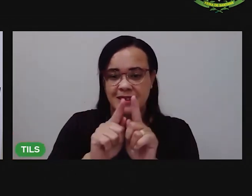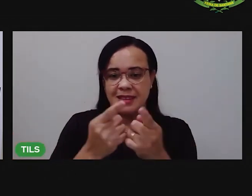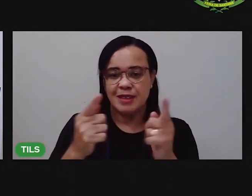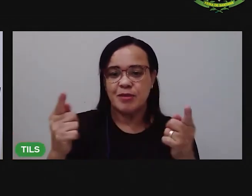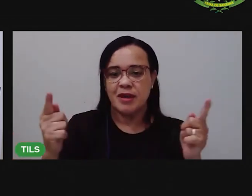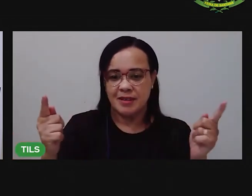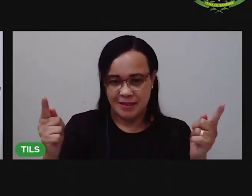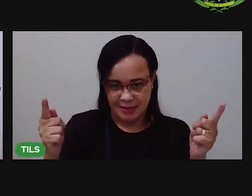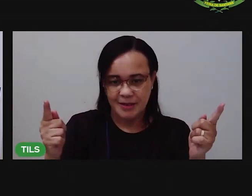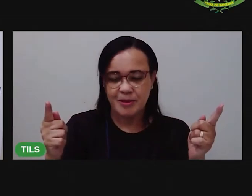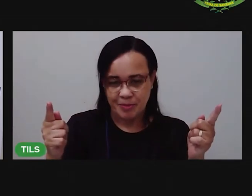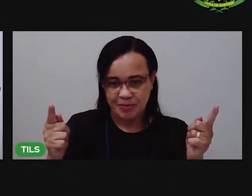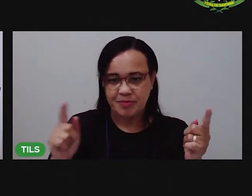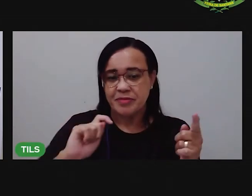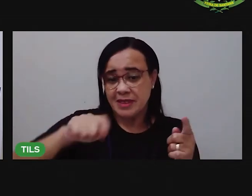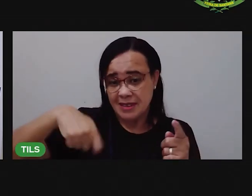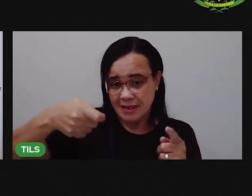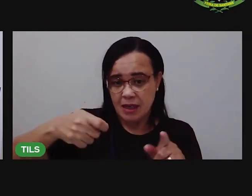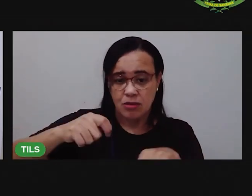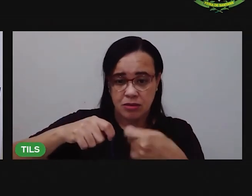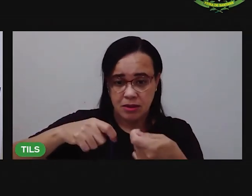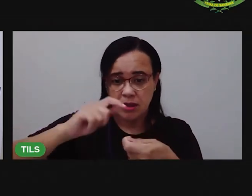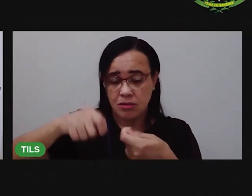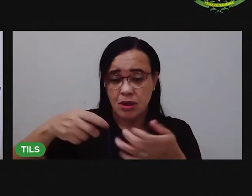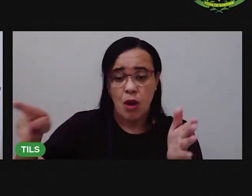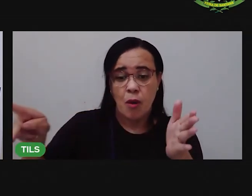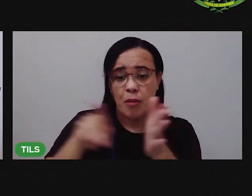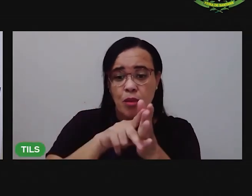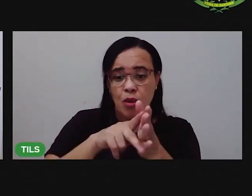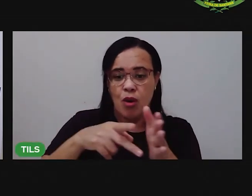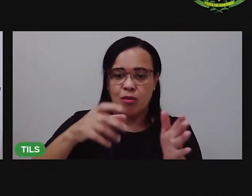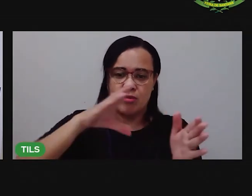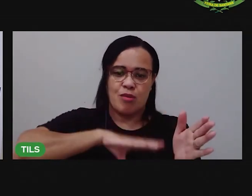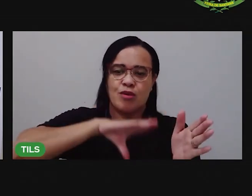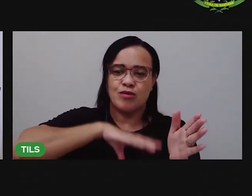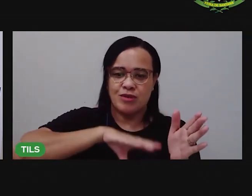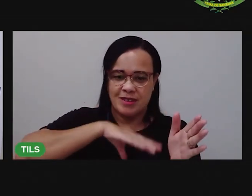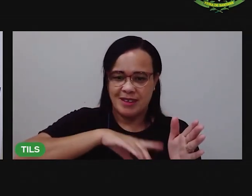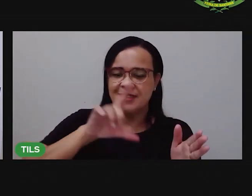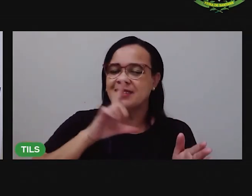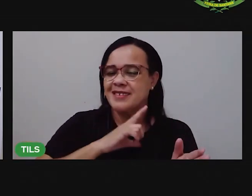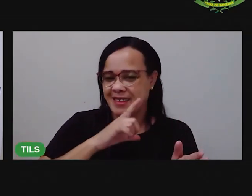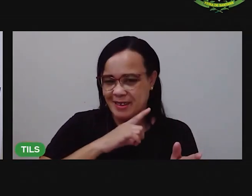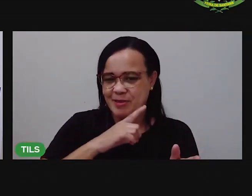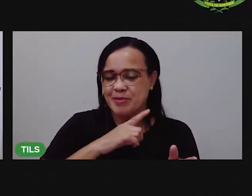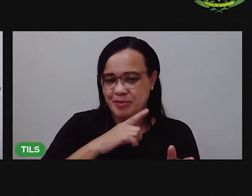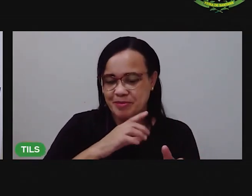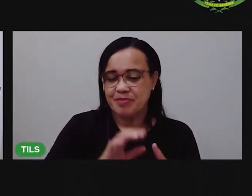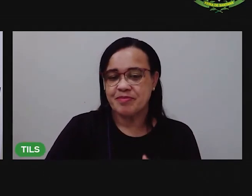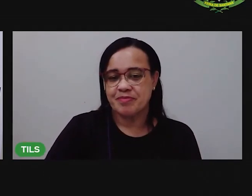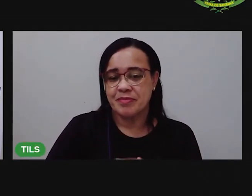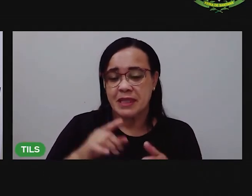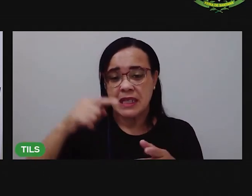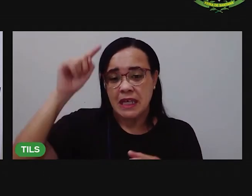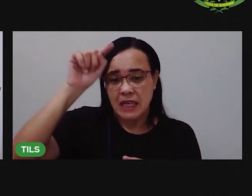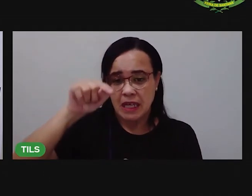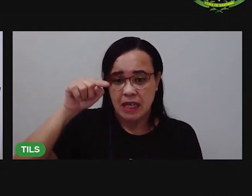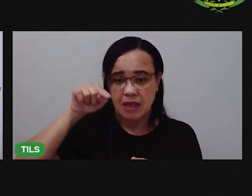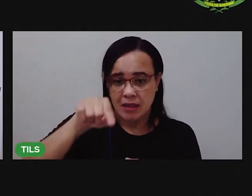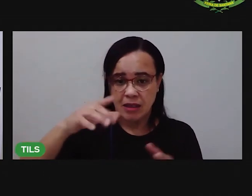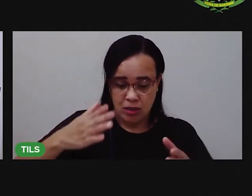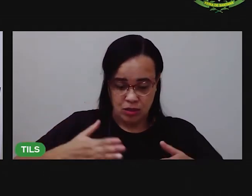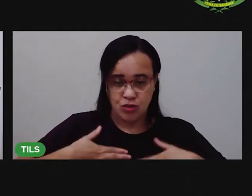fala do mestre estava indicando ali uma ordem, e a interrogação, que